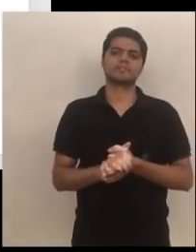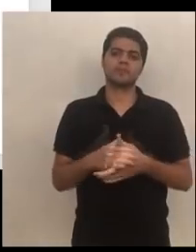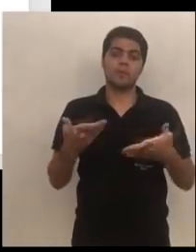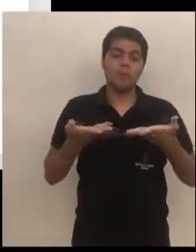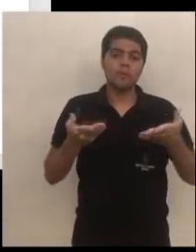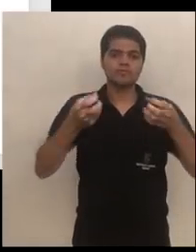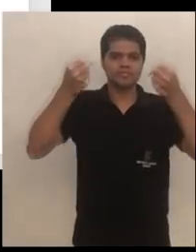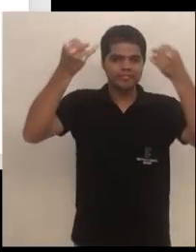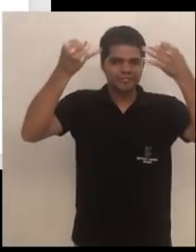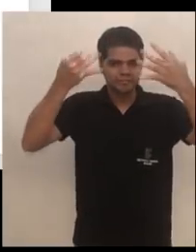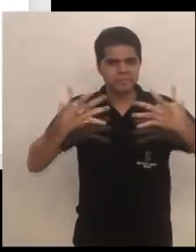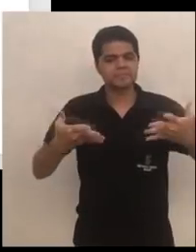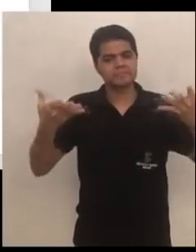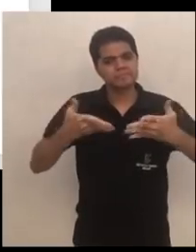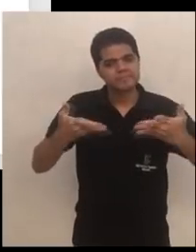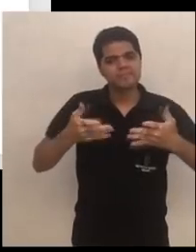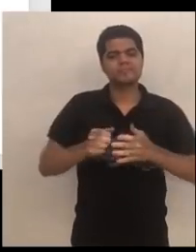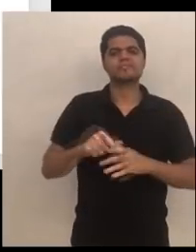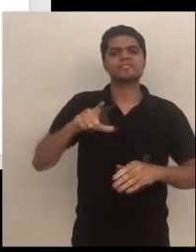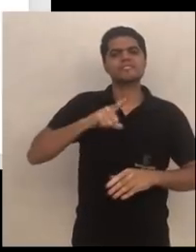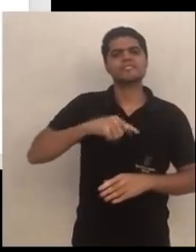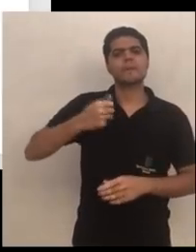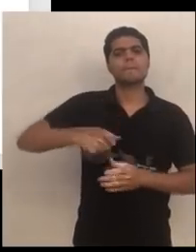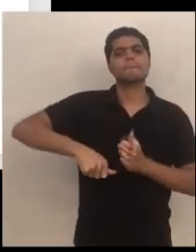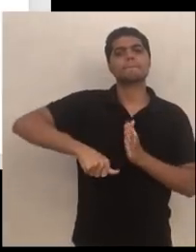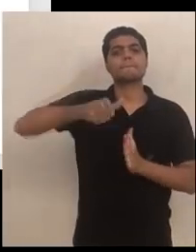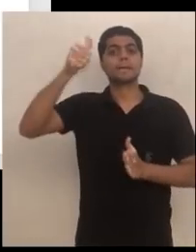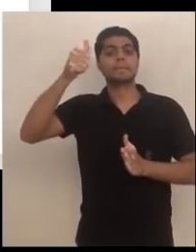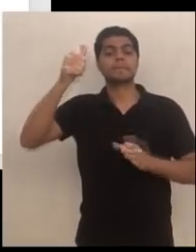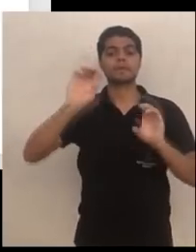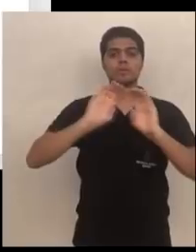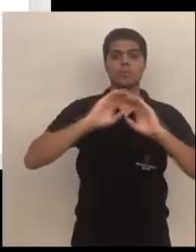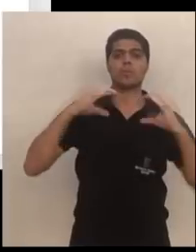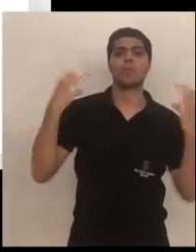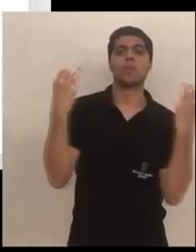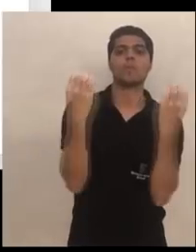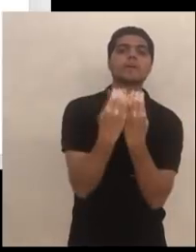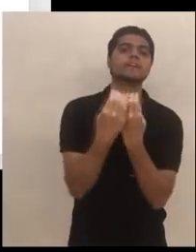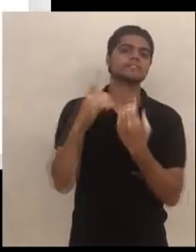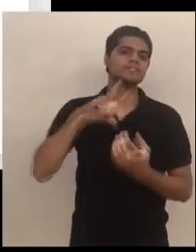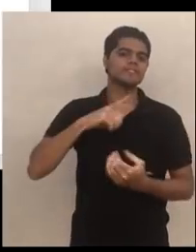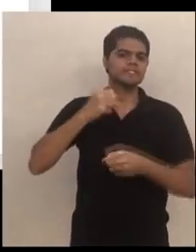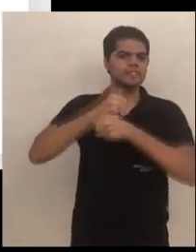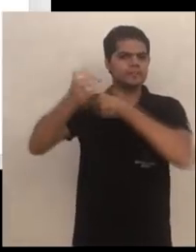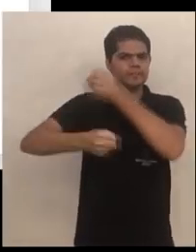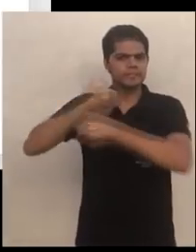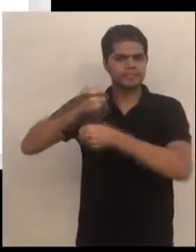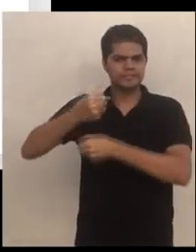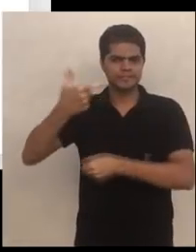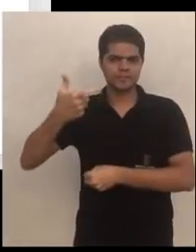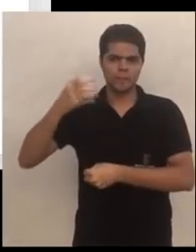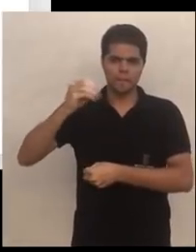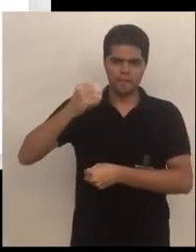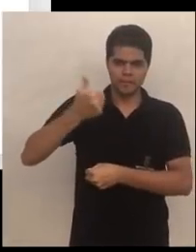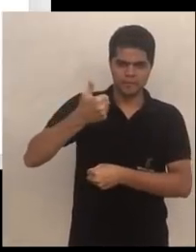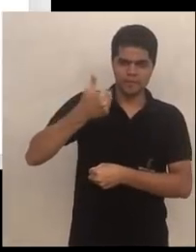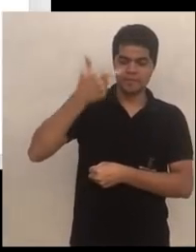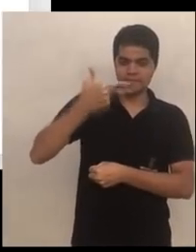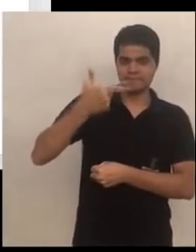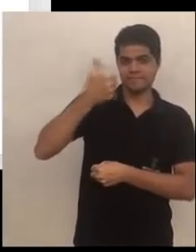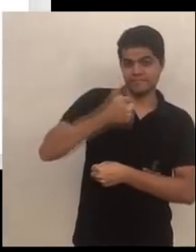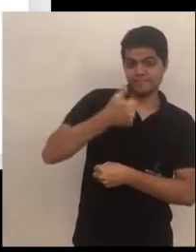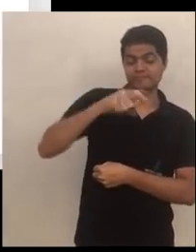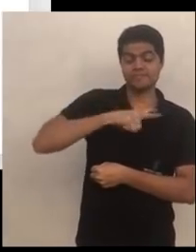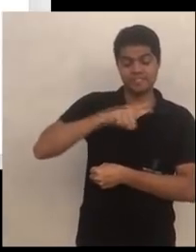de hoje. E a gente tem aqui o primeiro congresso que vai acontecer o ano que vem, o primeiro congresso nordestino de produção orgânica. Faço o convite a